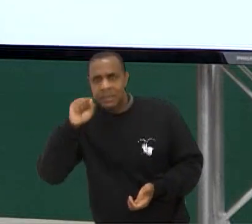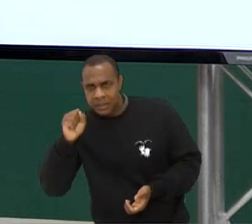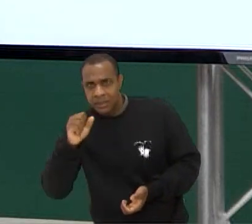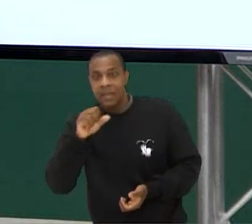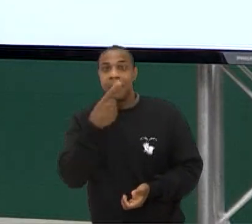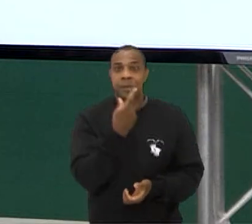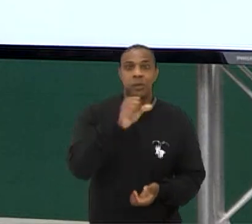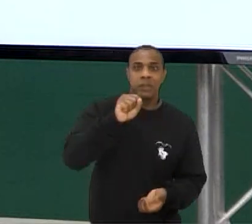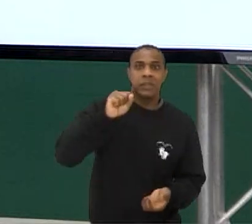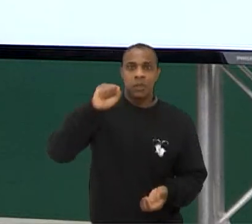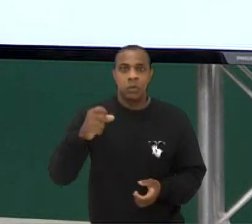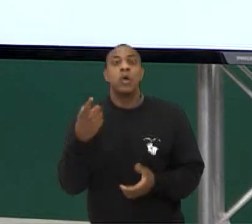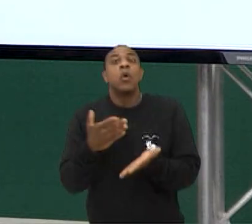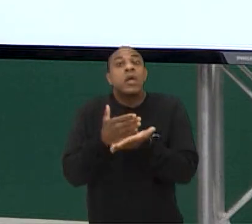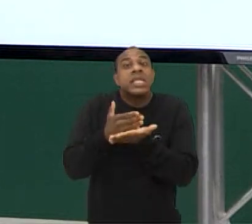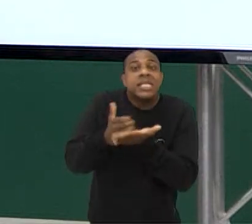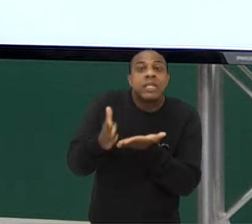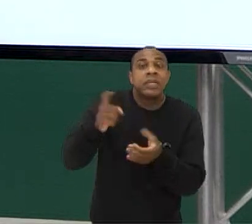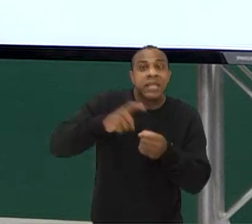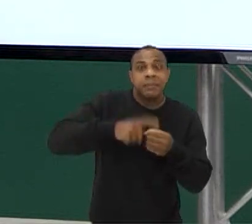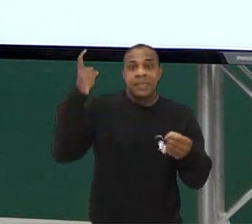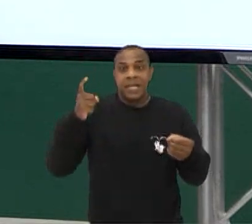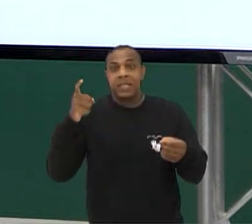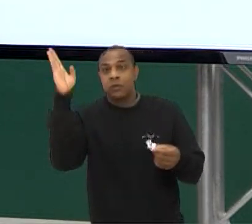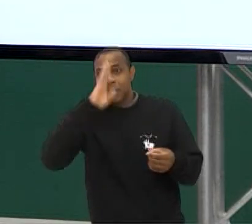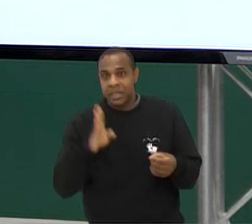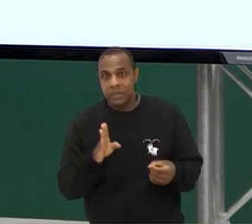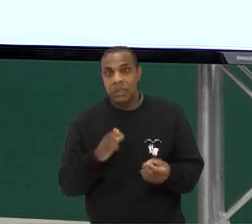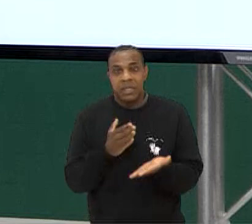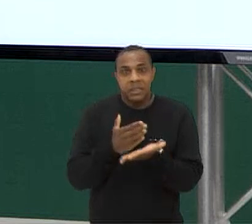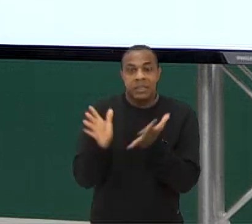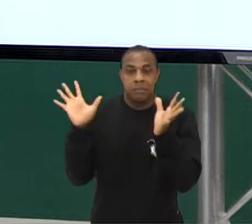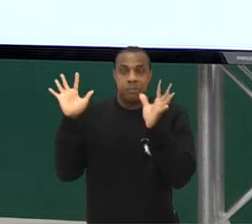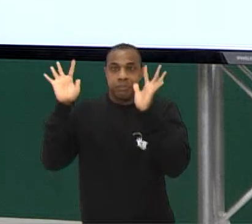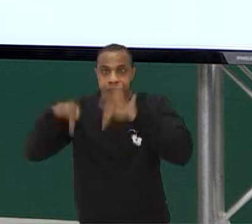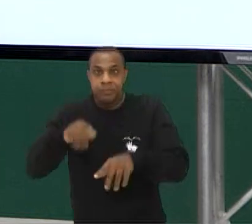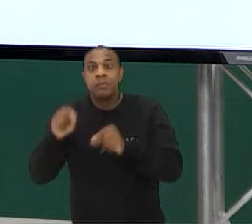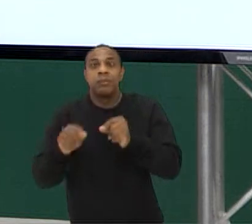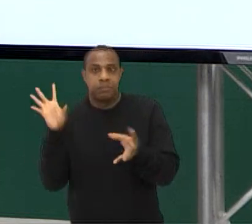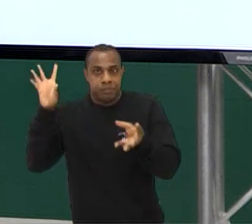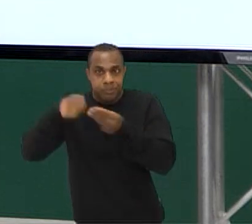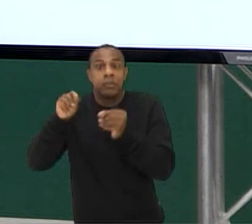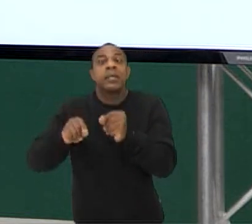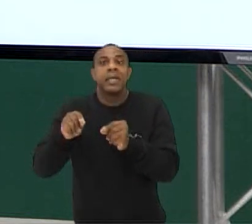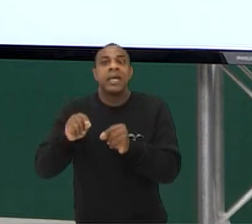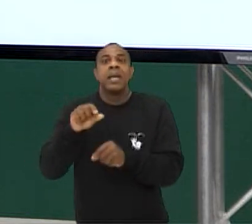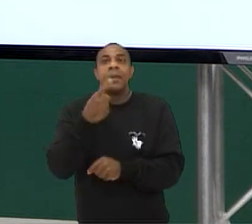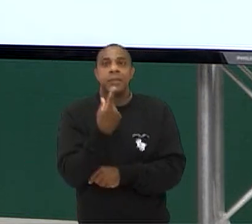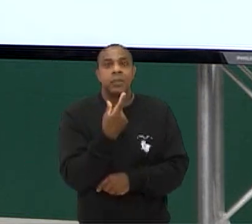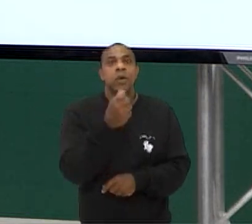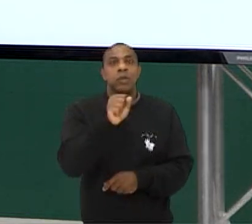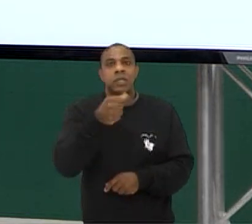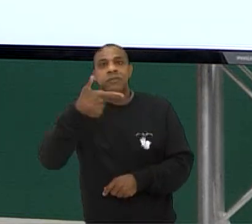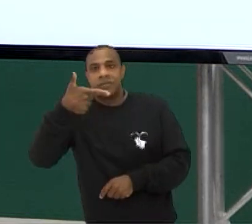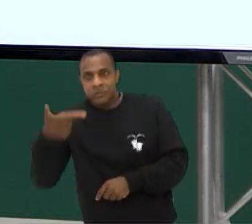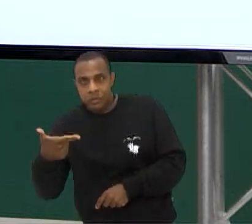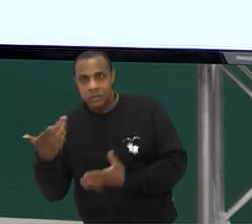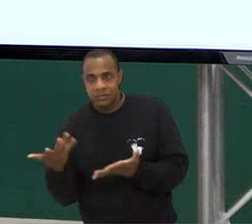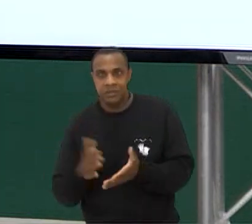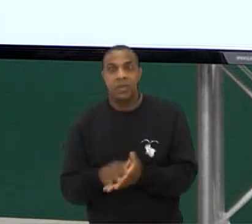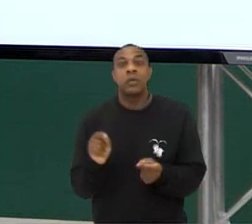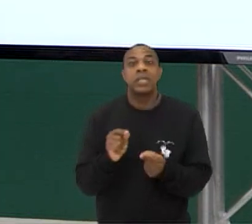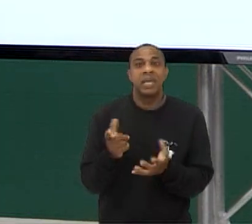início da independência do Brasil, que só é concluída em 1822. Por quê? O que era o Brasil ser colônia? Era o Brasil